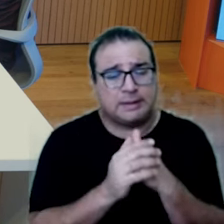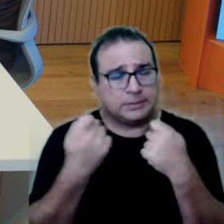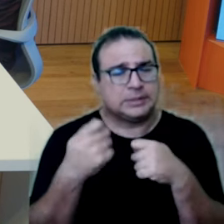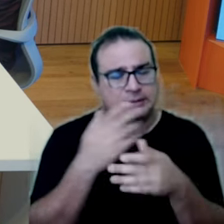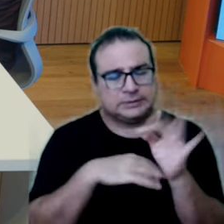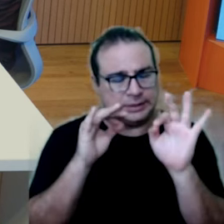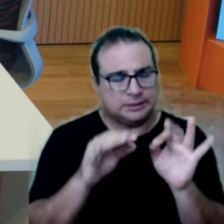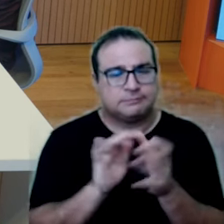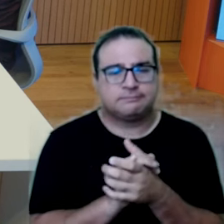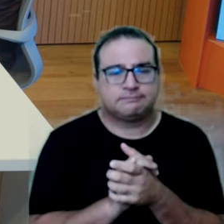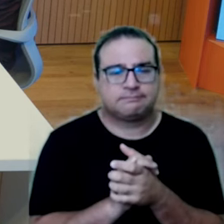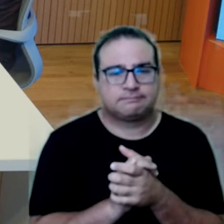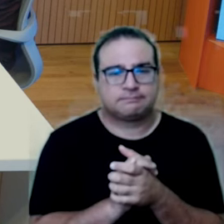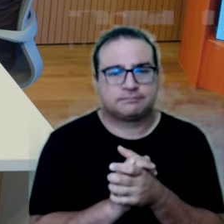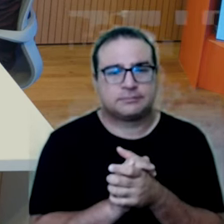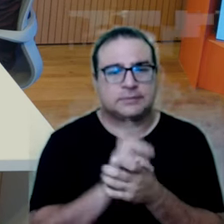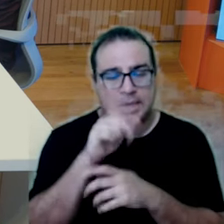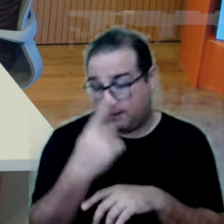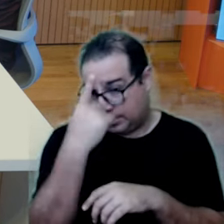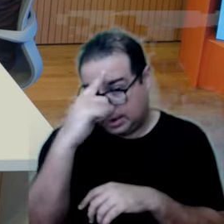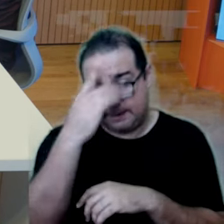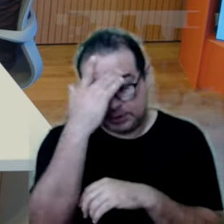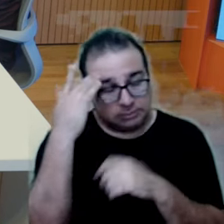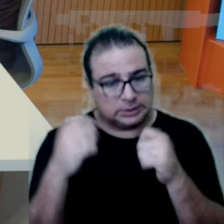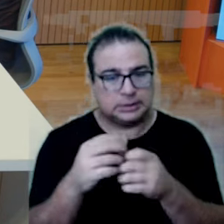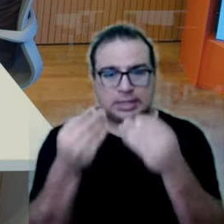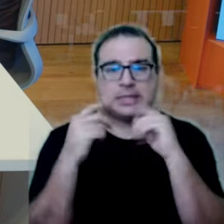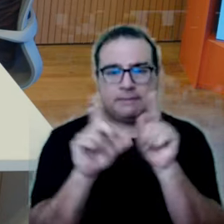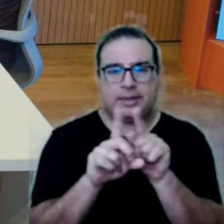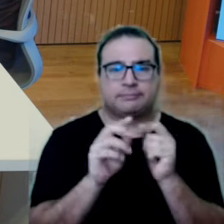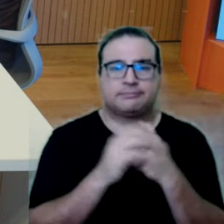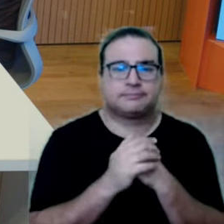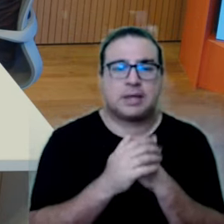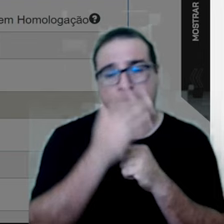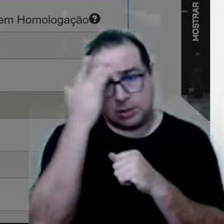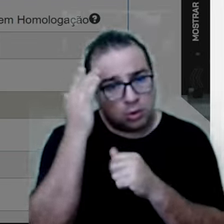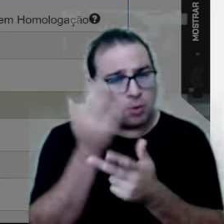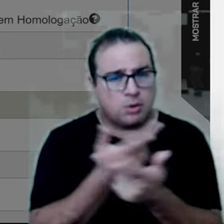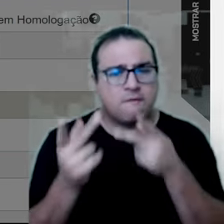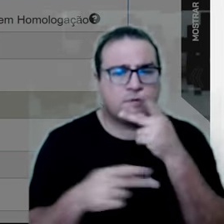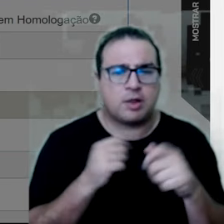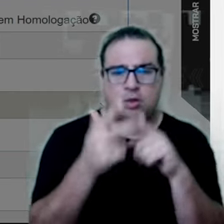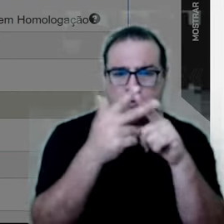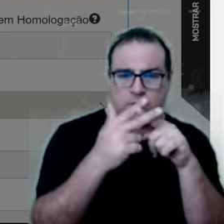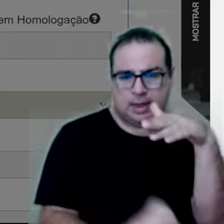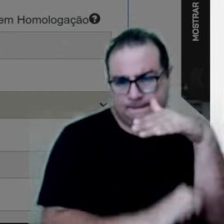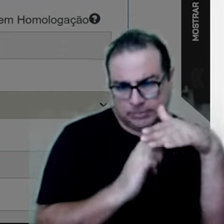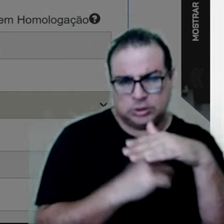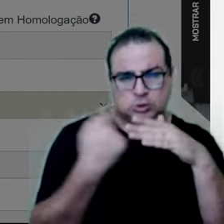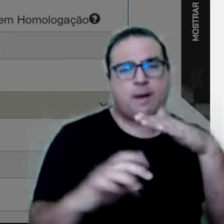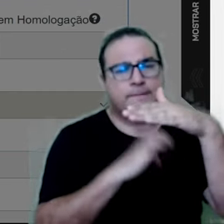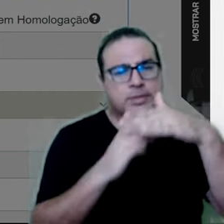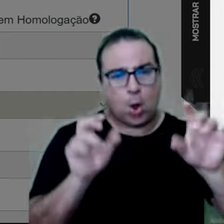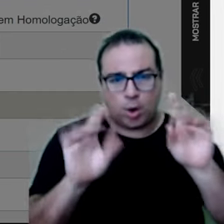até deveria ser mas e é uma ideia de que a pessoa tem que trazer então ó pessoal quanta coisa falando configuração da empresa